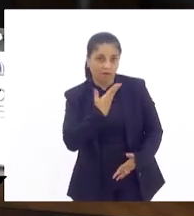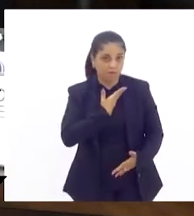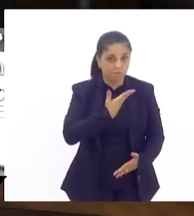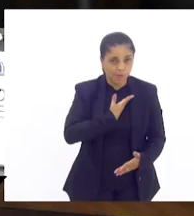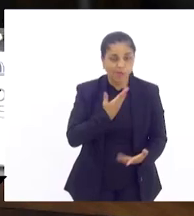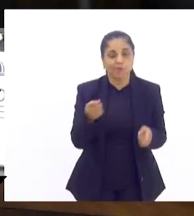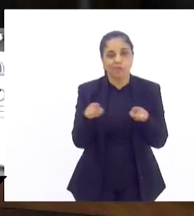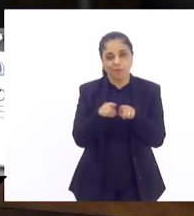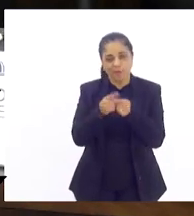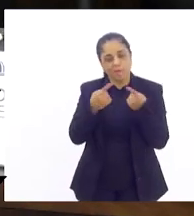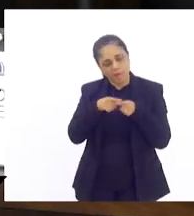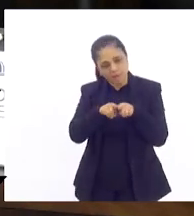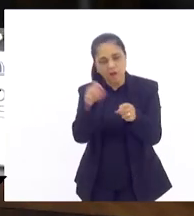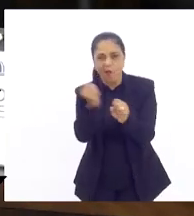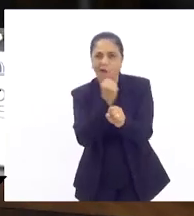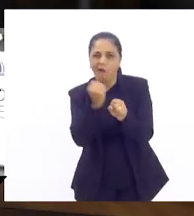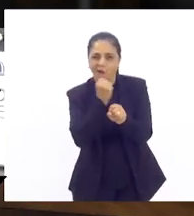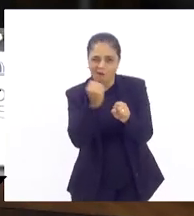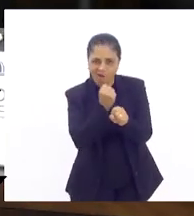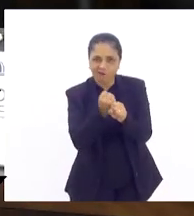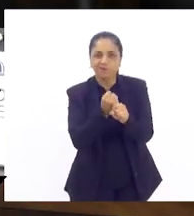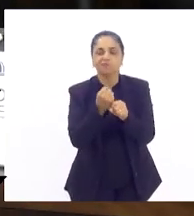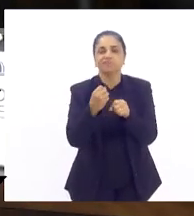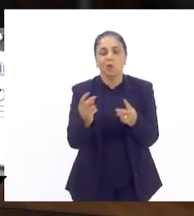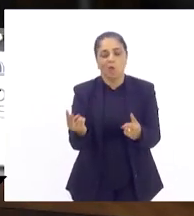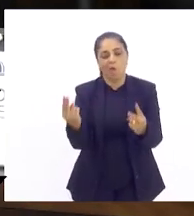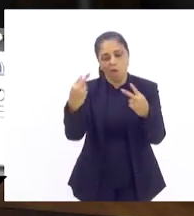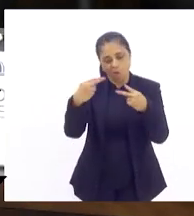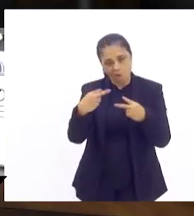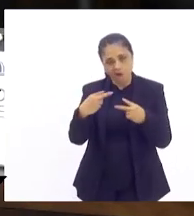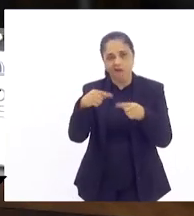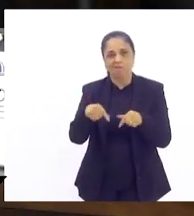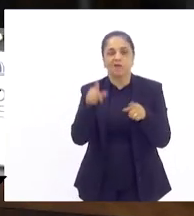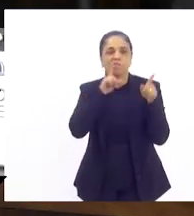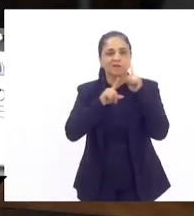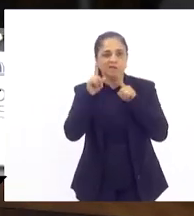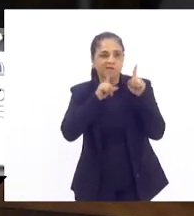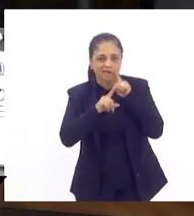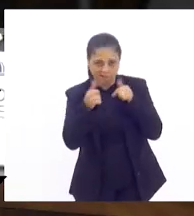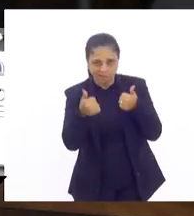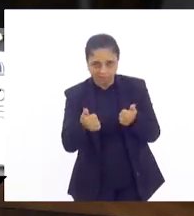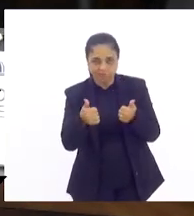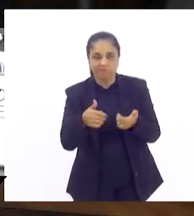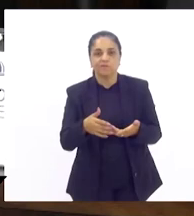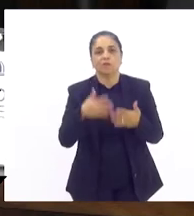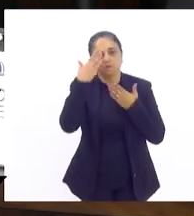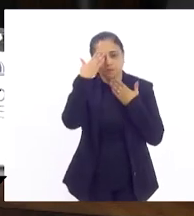queria parabenizar por essa obra e que vocês olhassem para a gente com a atenção devida. Obrigado. Obrigado,